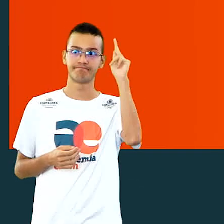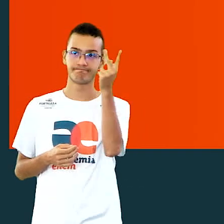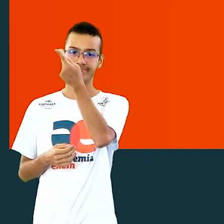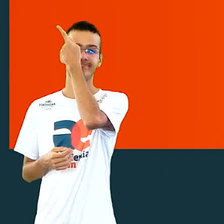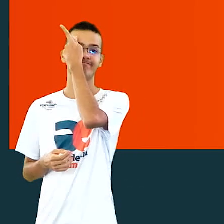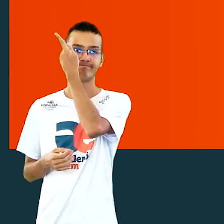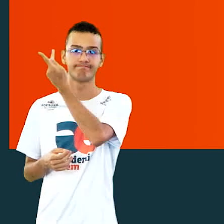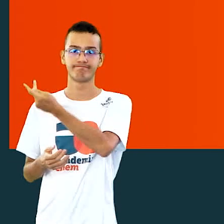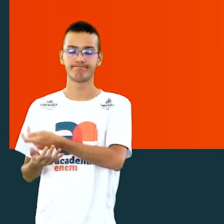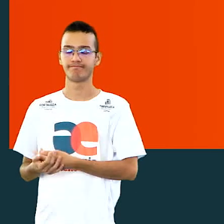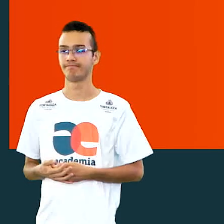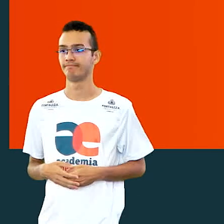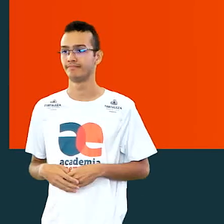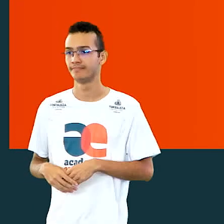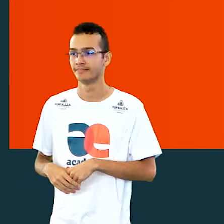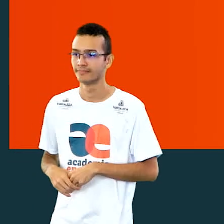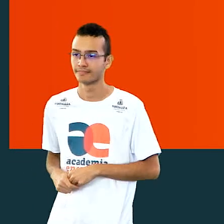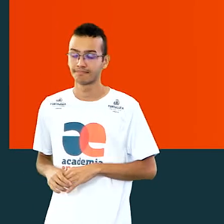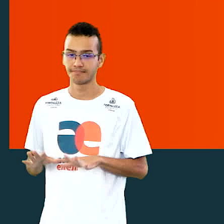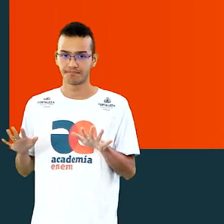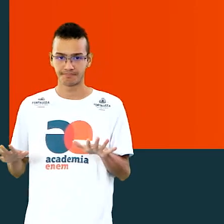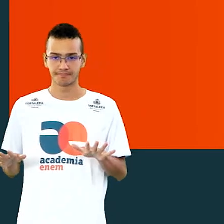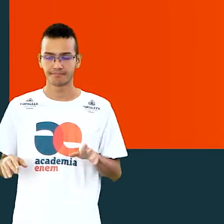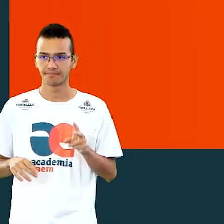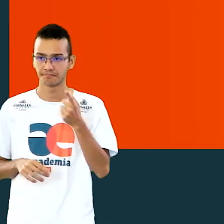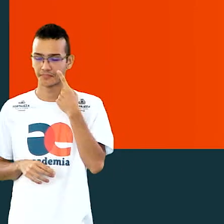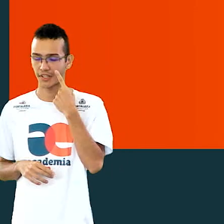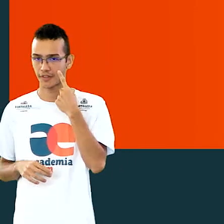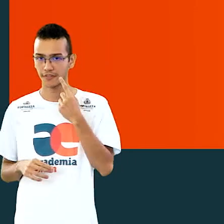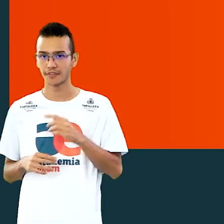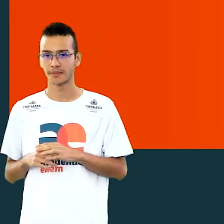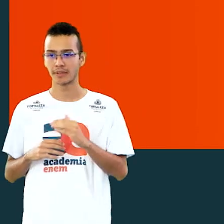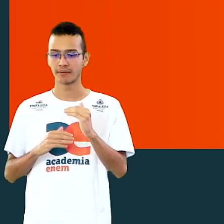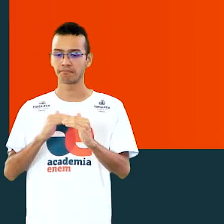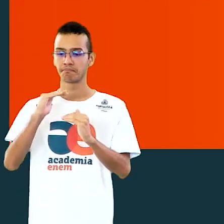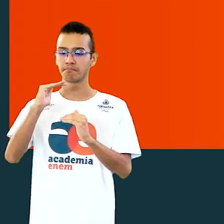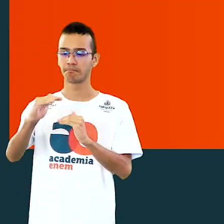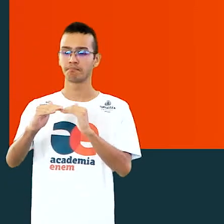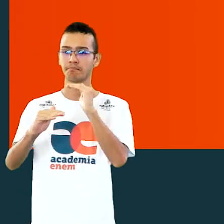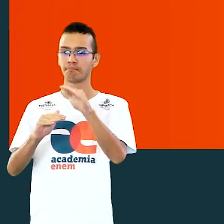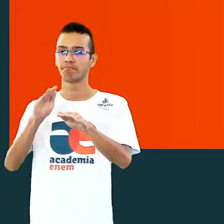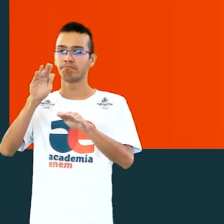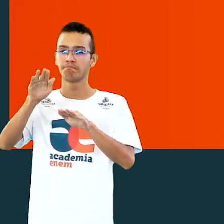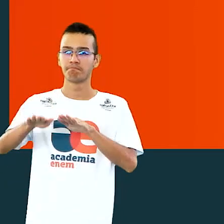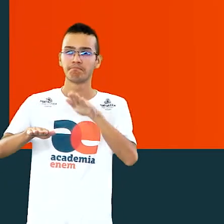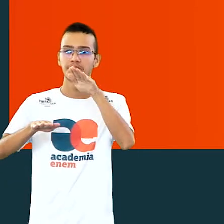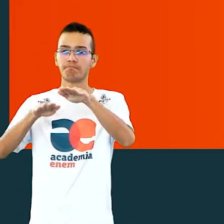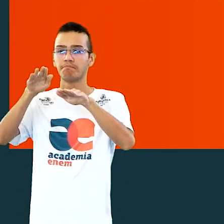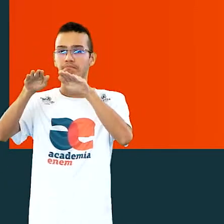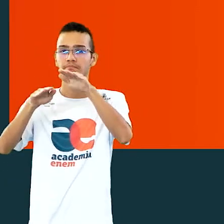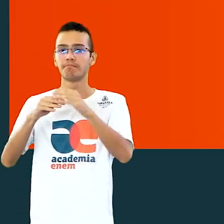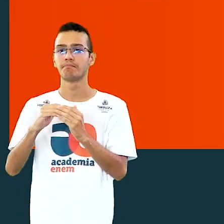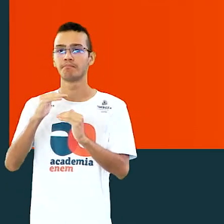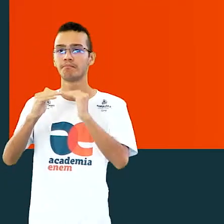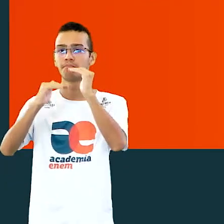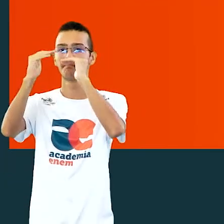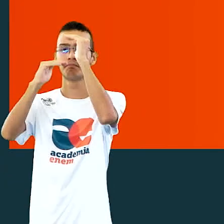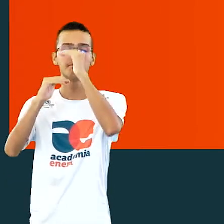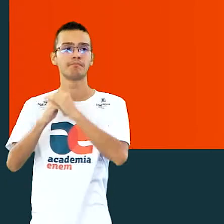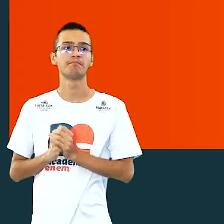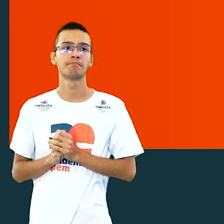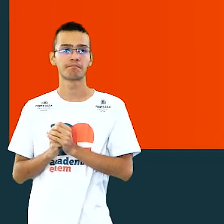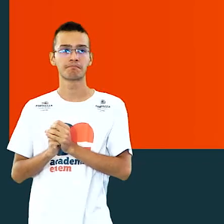Vamos usar. Vocês estão vendo que a gente está subindo uma escadinha? Primeira lei de Ohm, segunda lei de